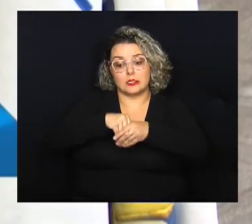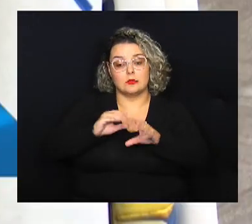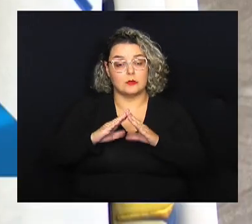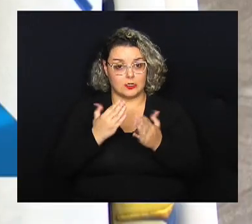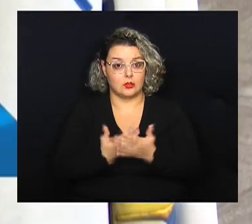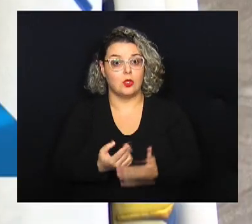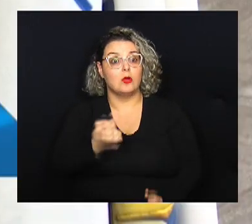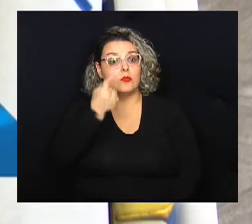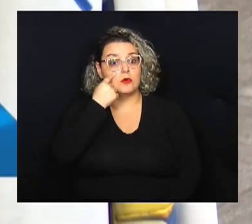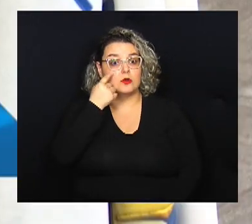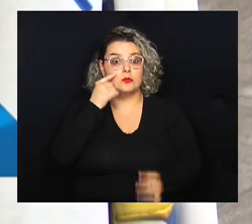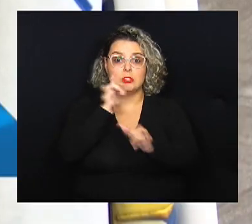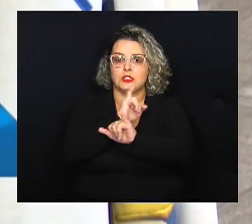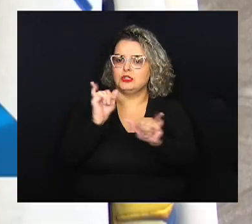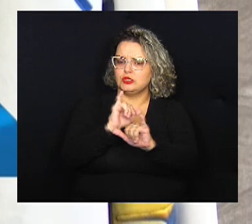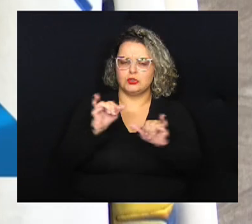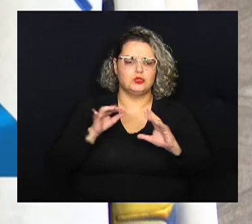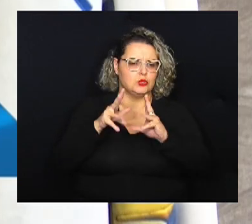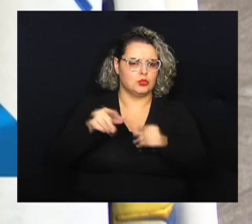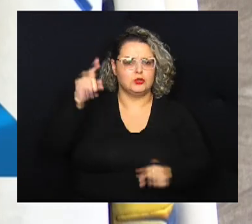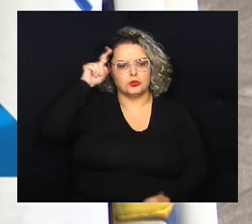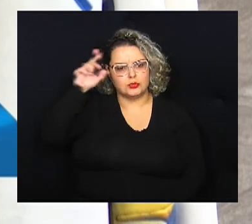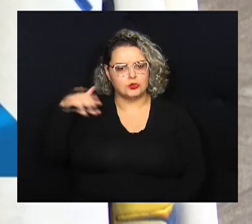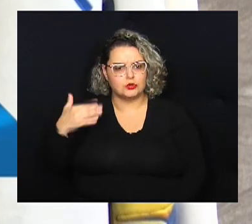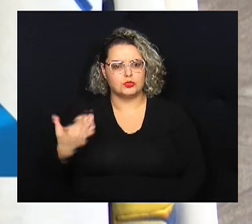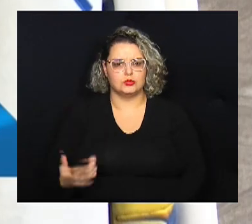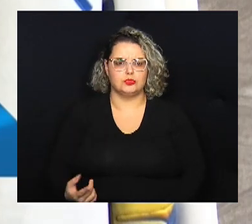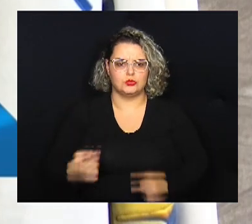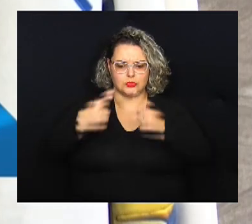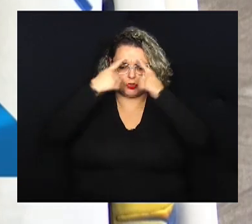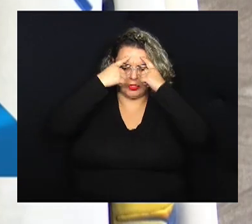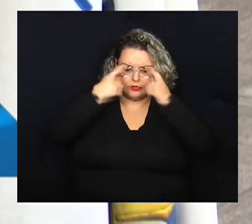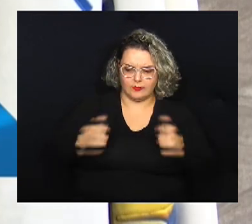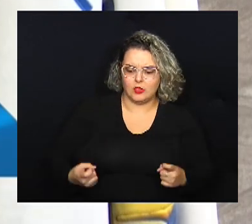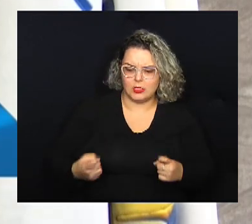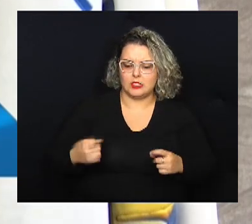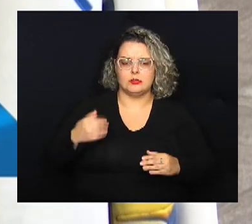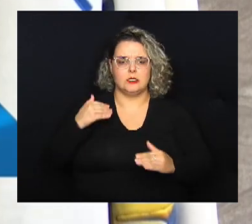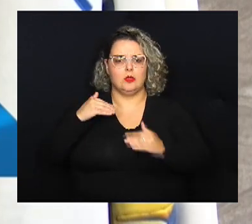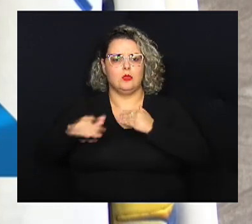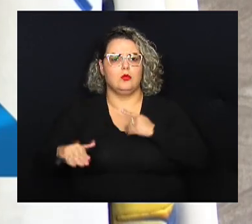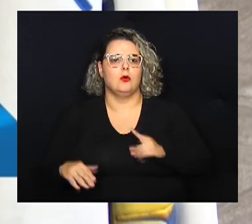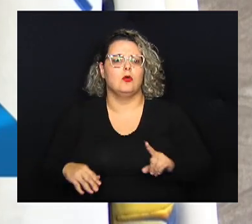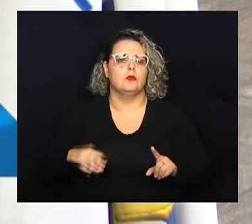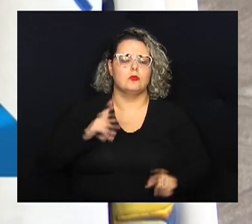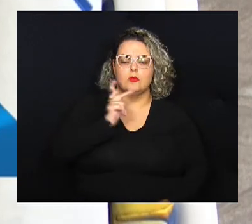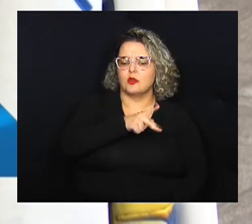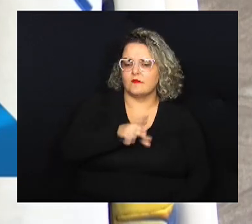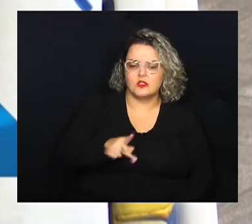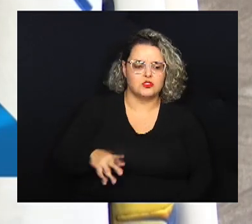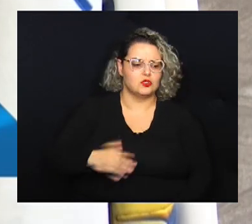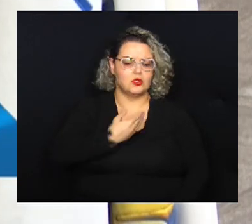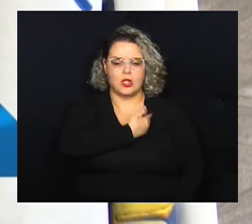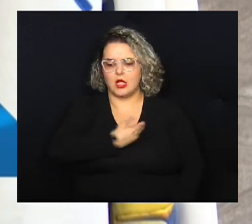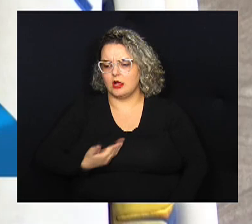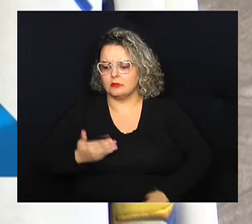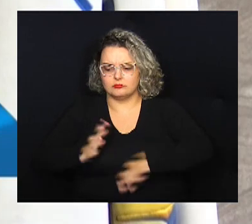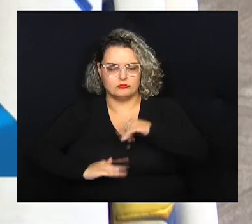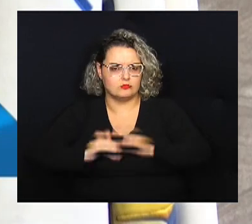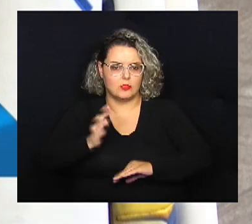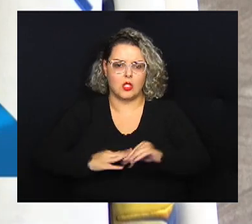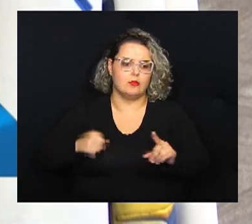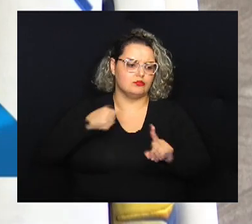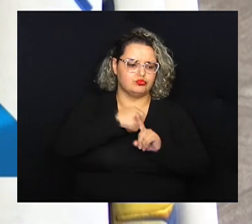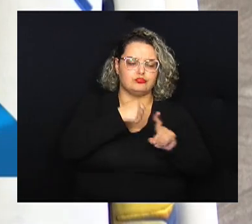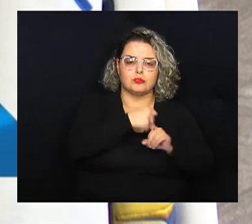vê notícia todos os dias de agressão a professores, de agressão a funcionalismo público e a responsabilidade dos